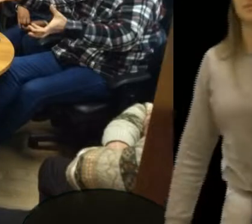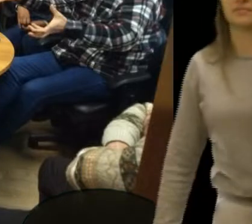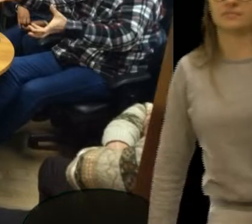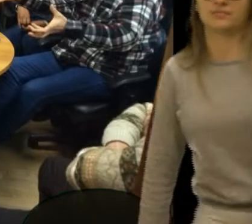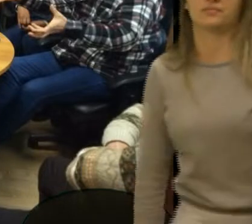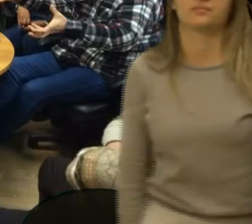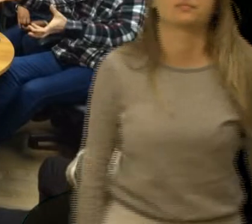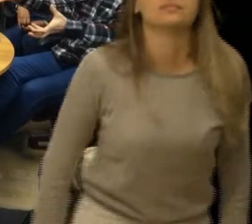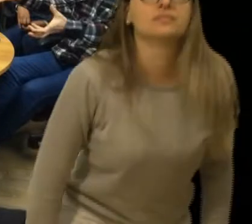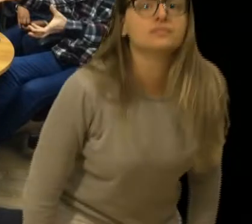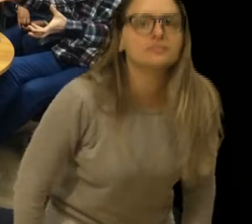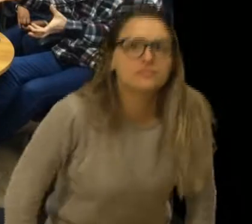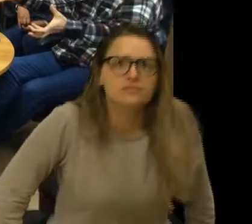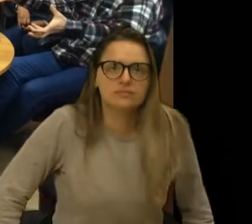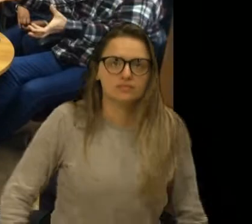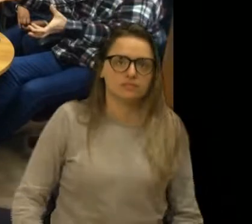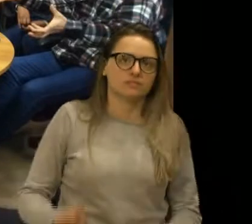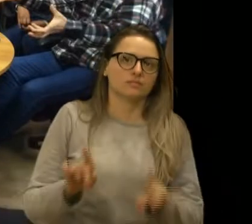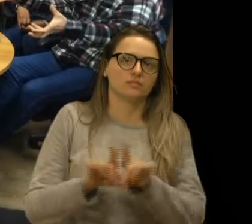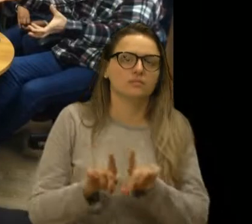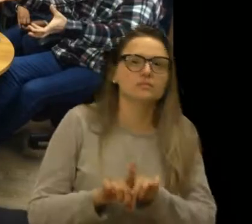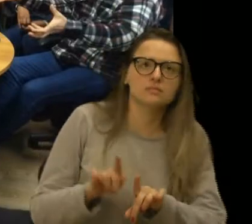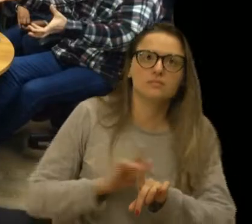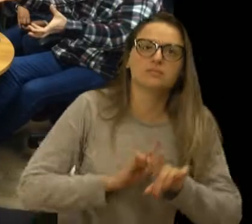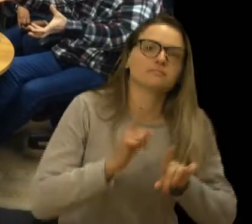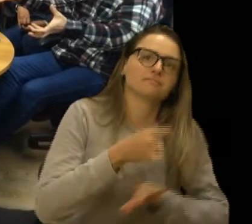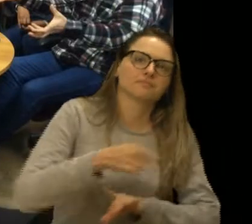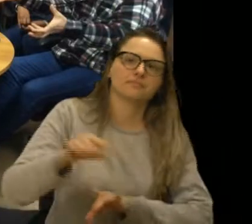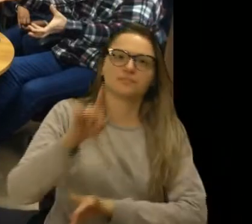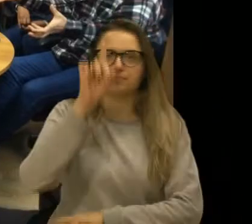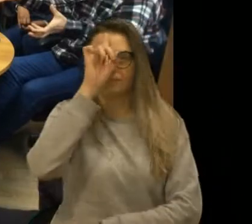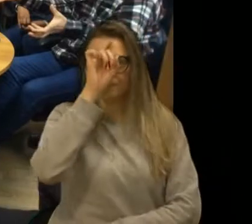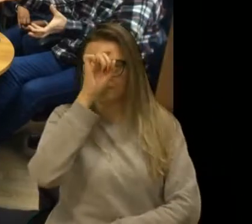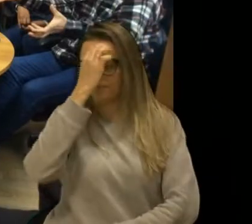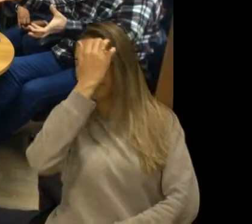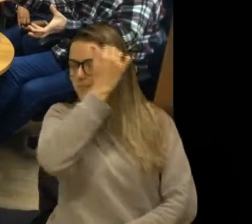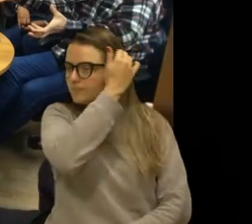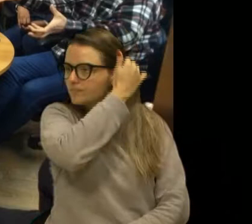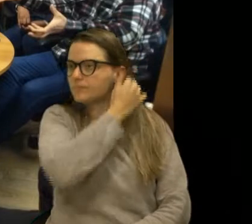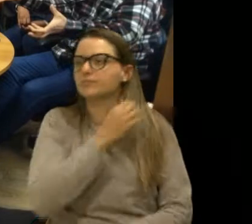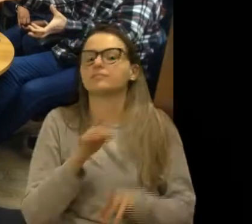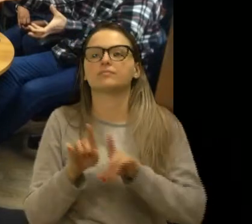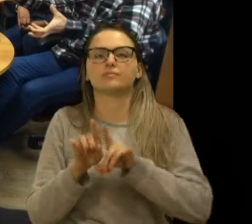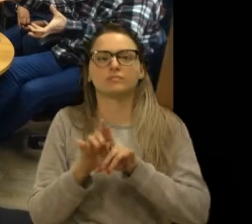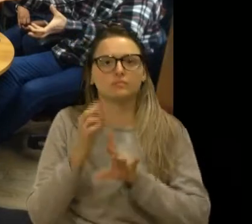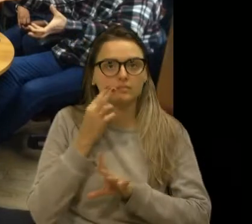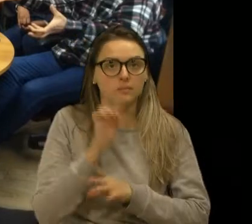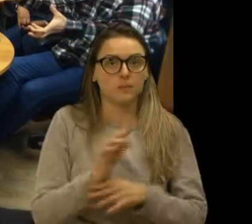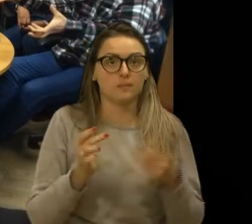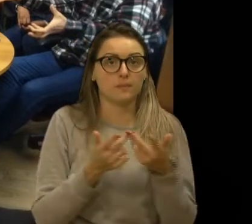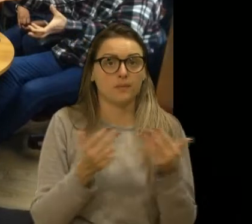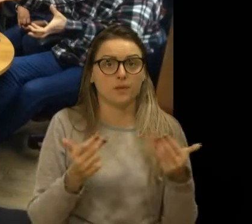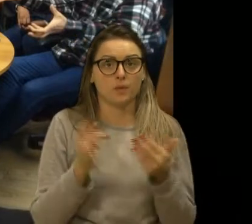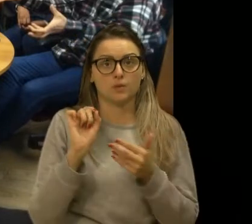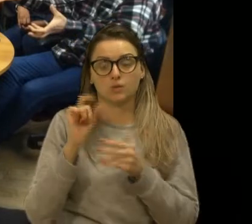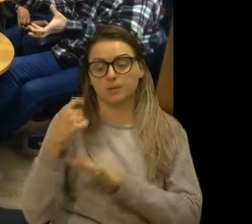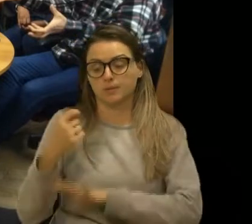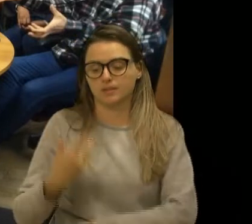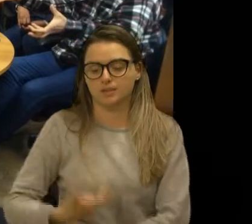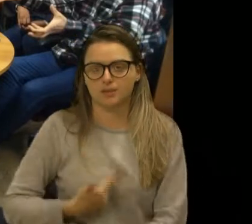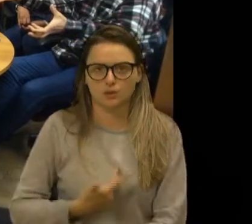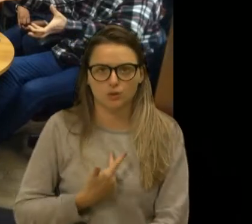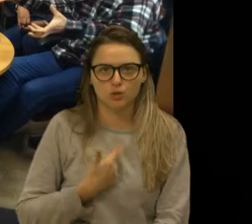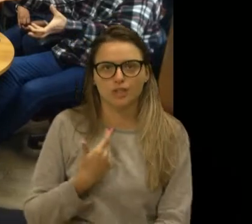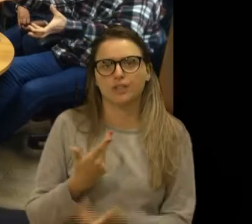assim encaminhar aos hospitais, digamos, aos tratamentos, o que precisa de cirurgia, e,